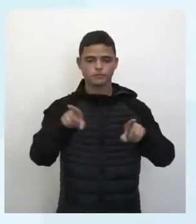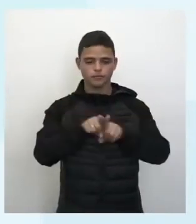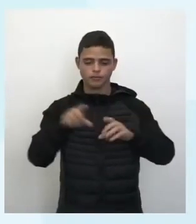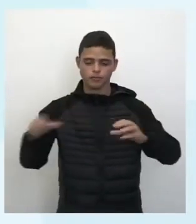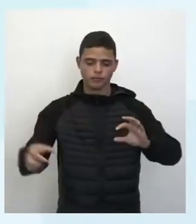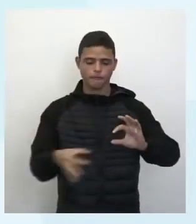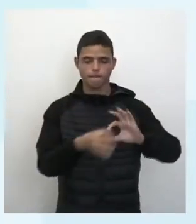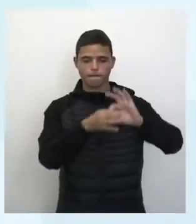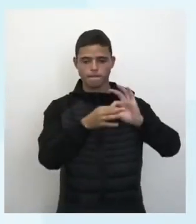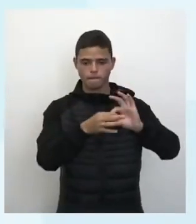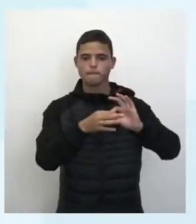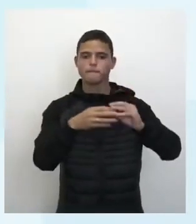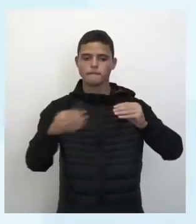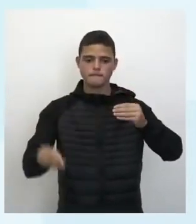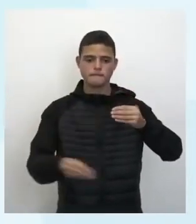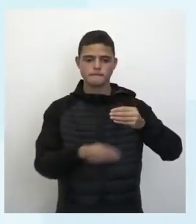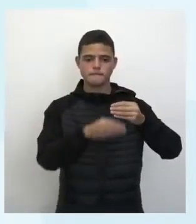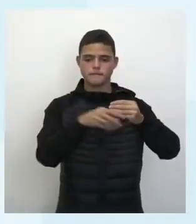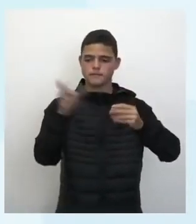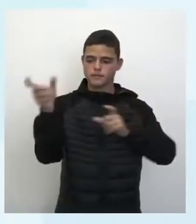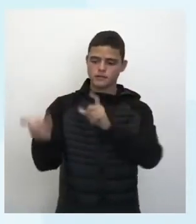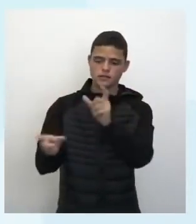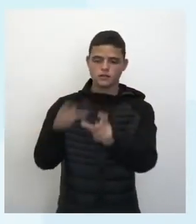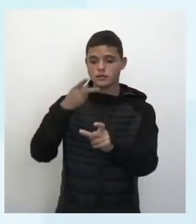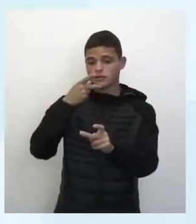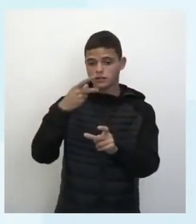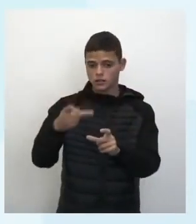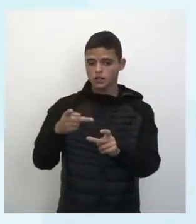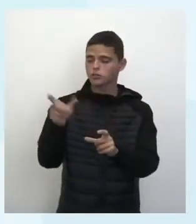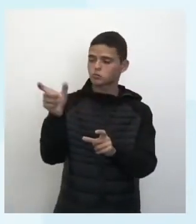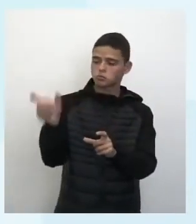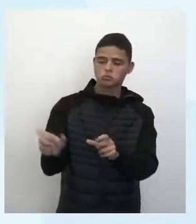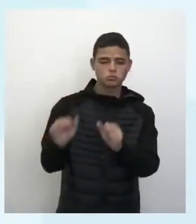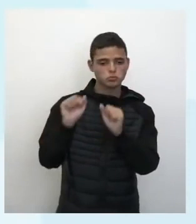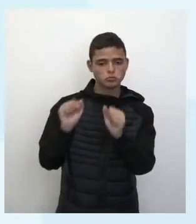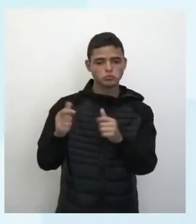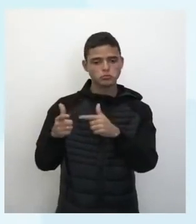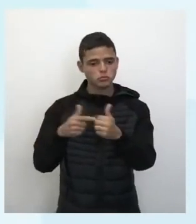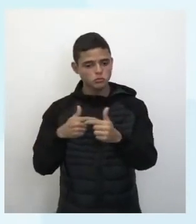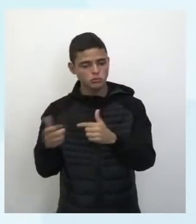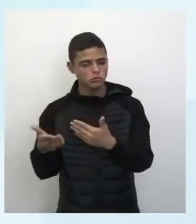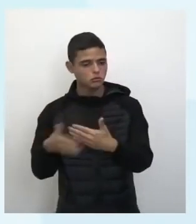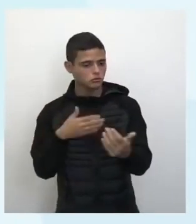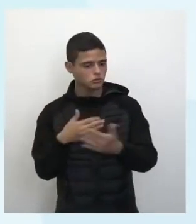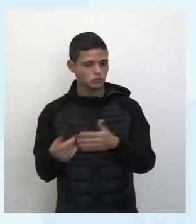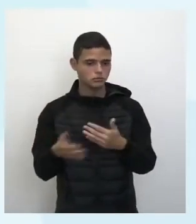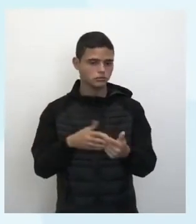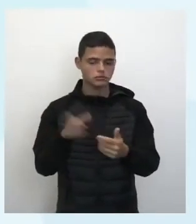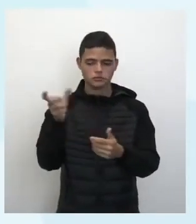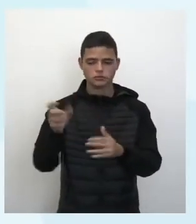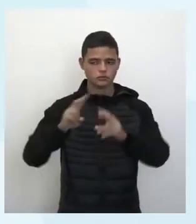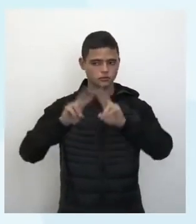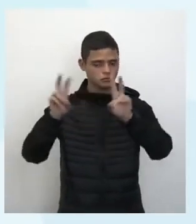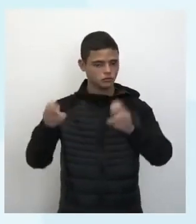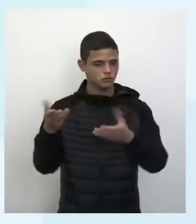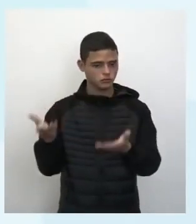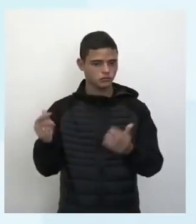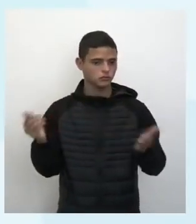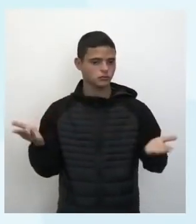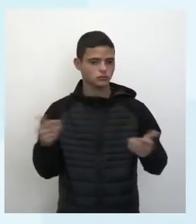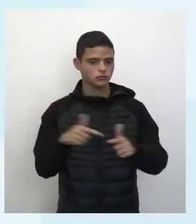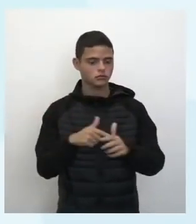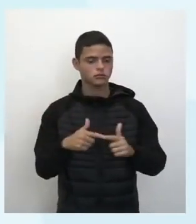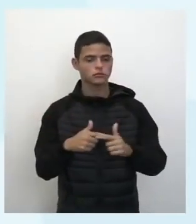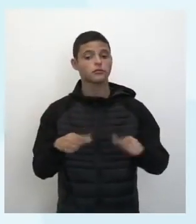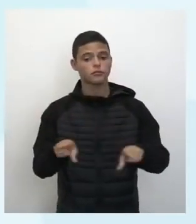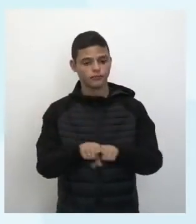pelo sujeito, que é aquele de quem a gente fala, que pode ser uma pessoa, uma coisa, o que for, é o nosso assunto. O verbo, né, que